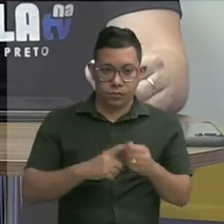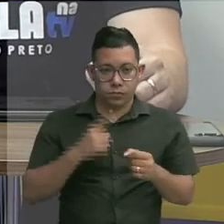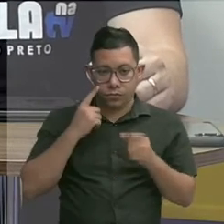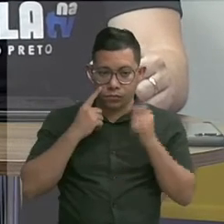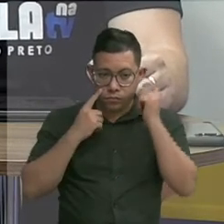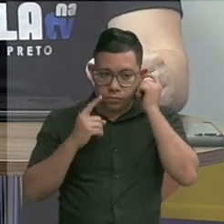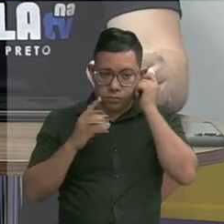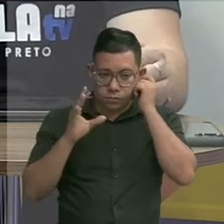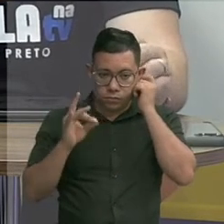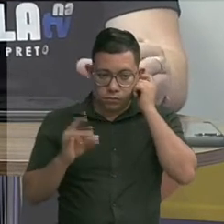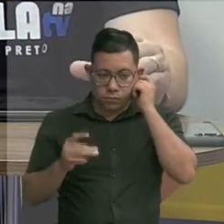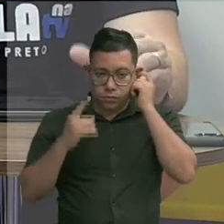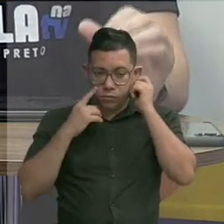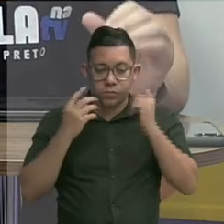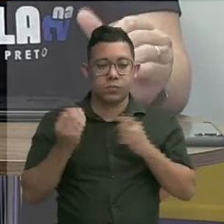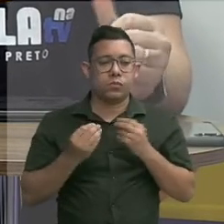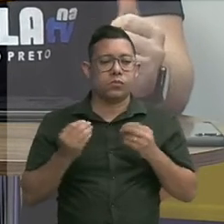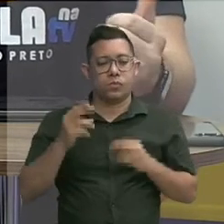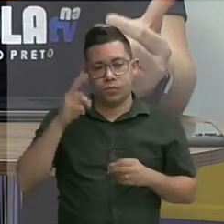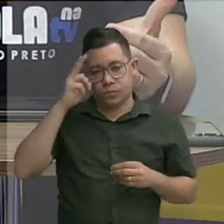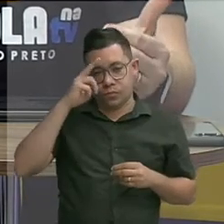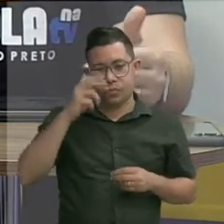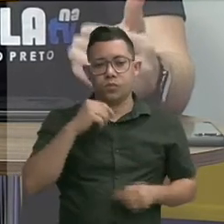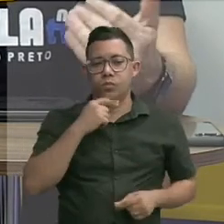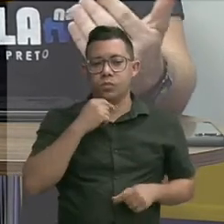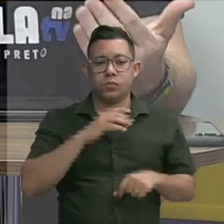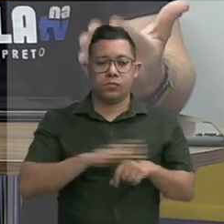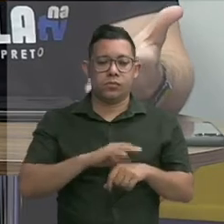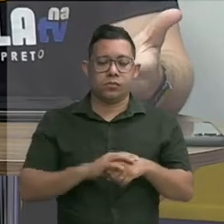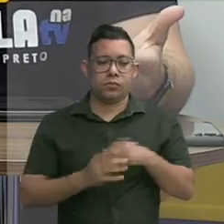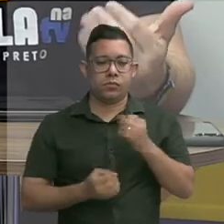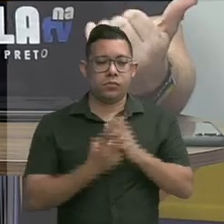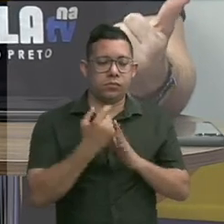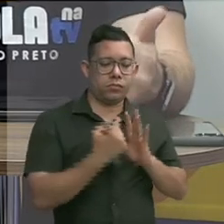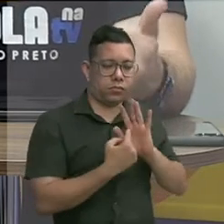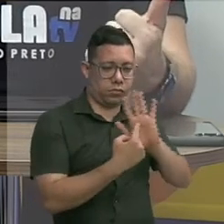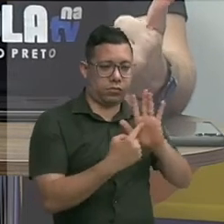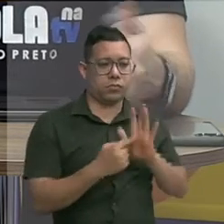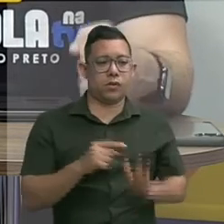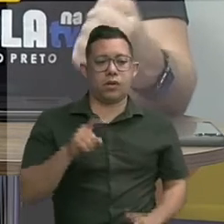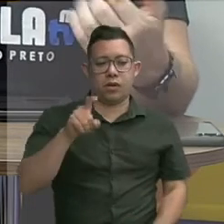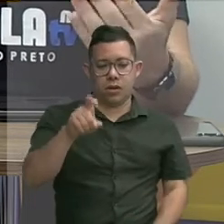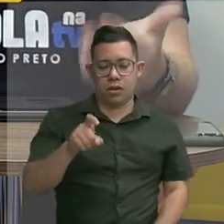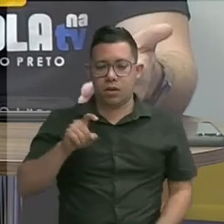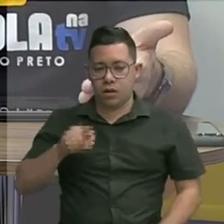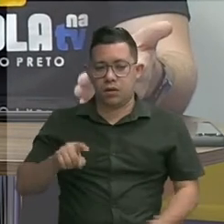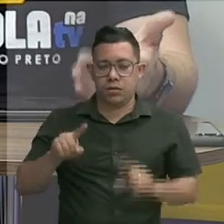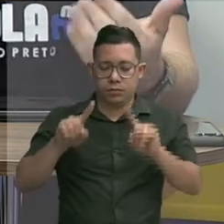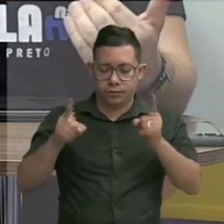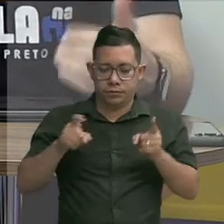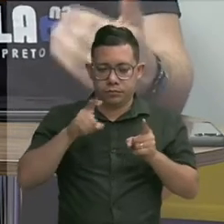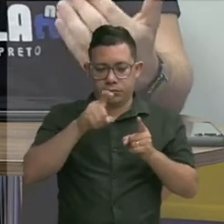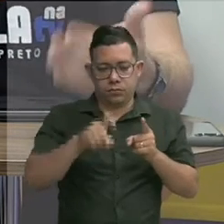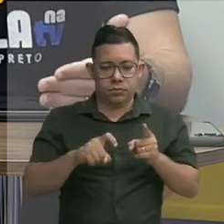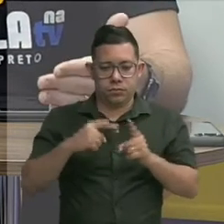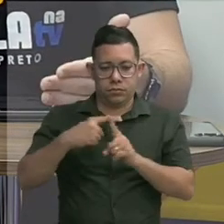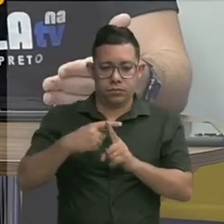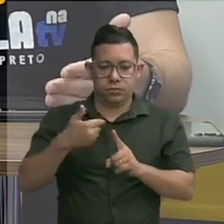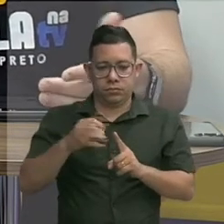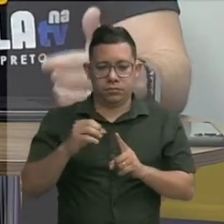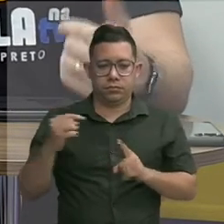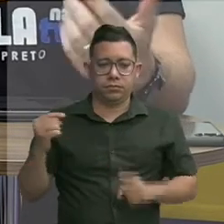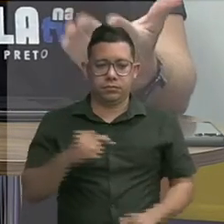algumas coisas então normal Lembrando que o engenheiro representou as medidas da piscina por x